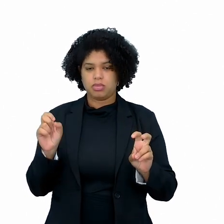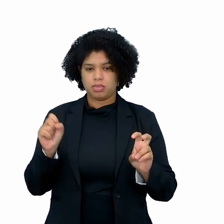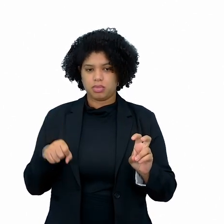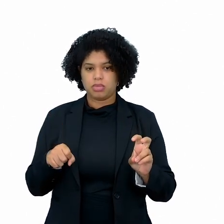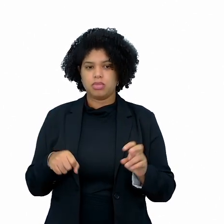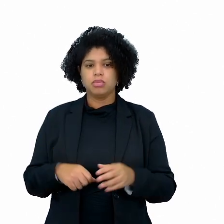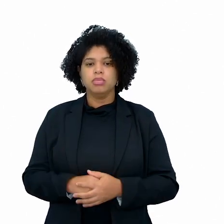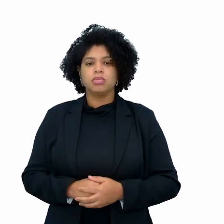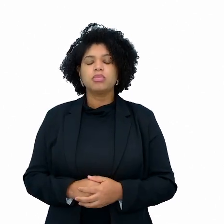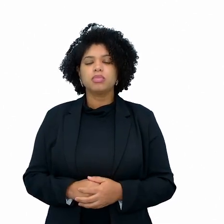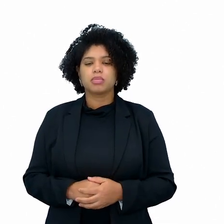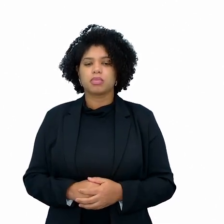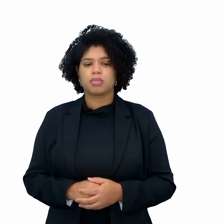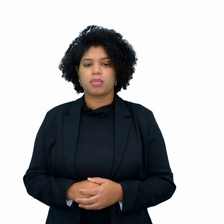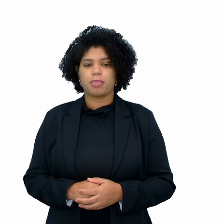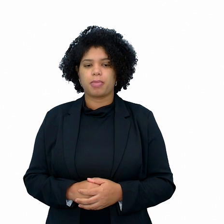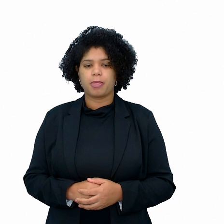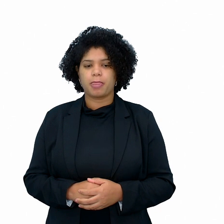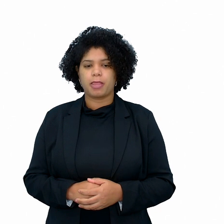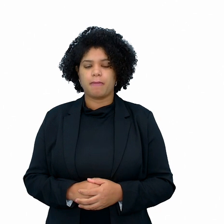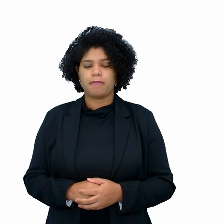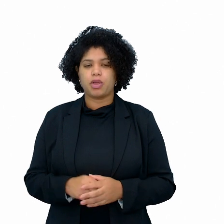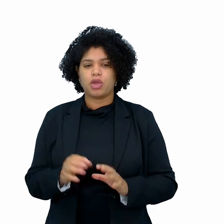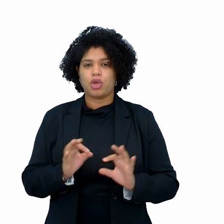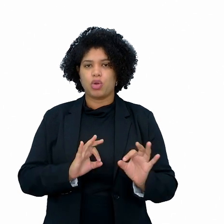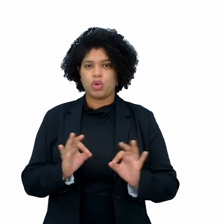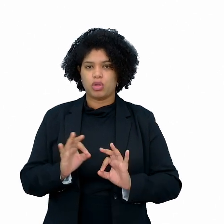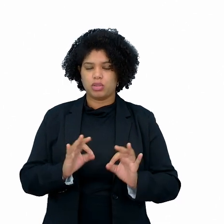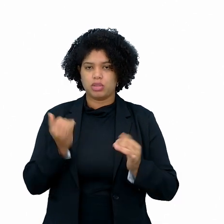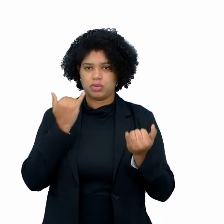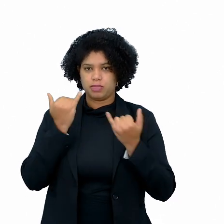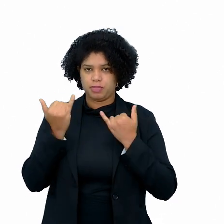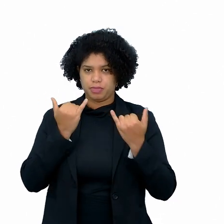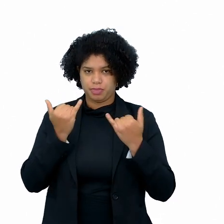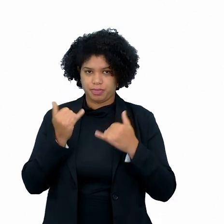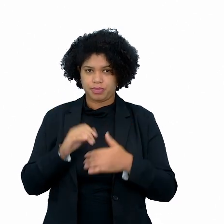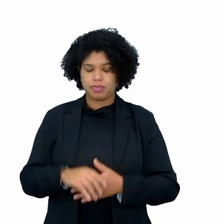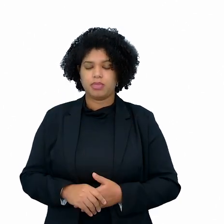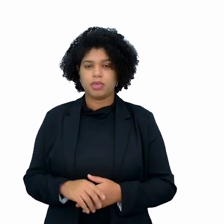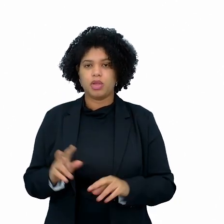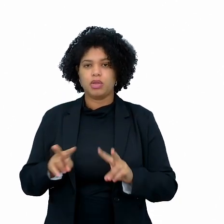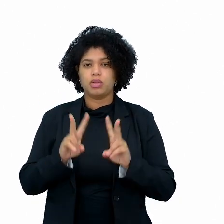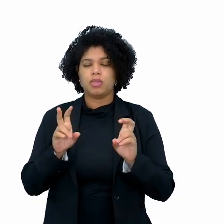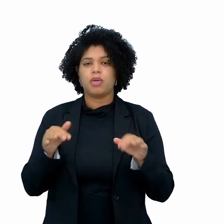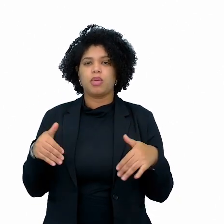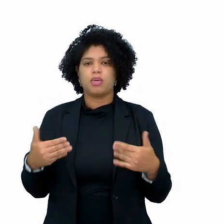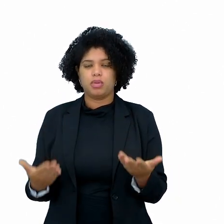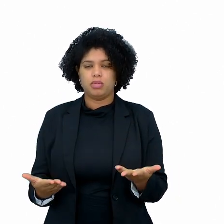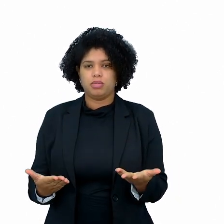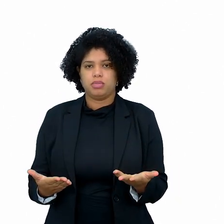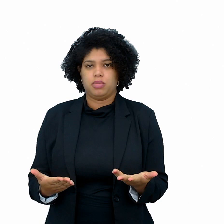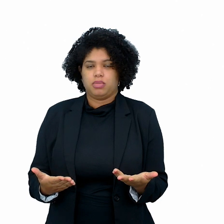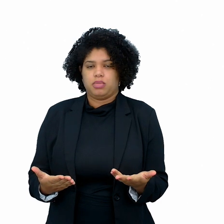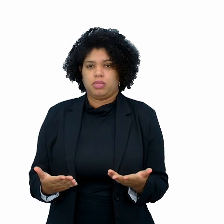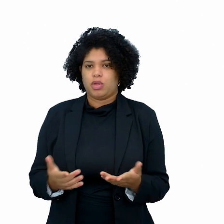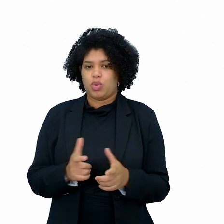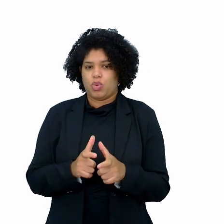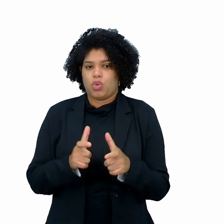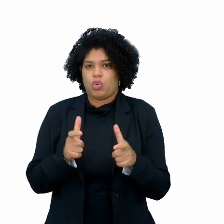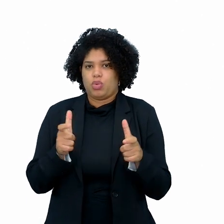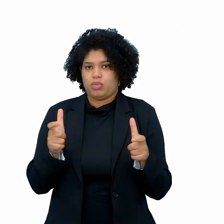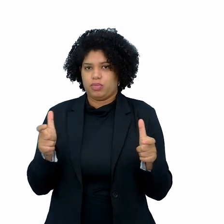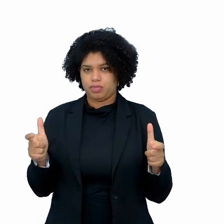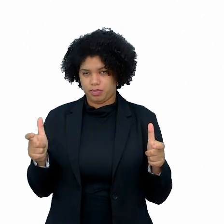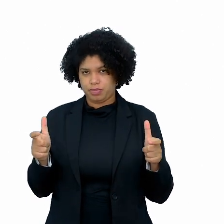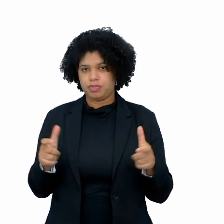gerador para organizar esse conhecimento. Então, qual é o tema gerador, né? Tá gigantesco aí, né? O